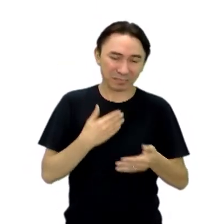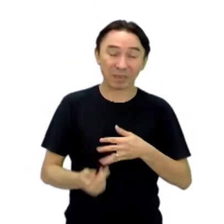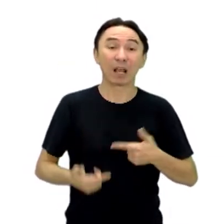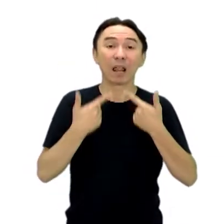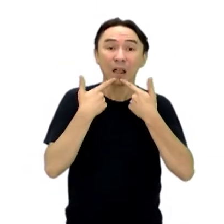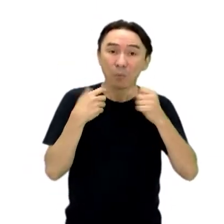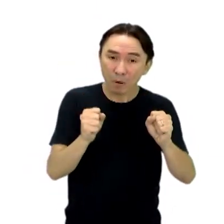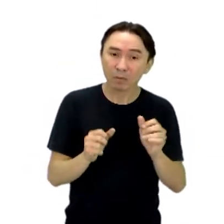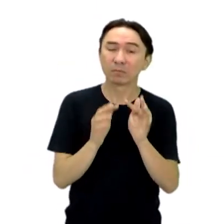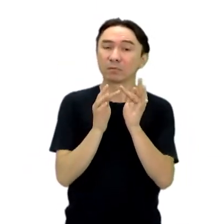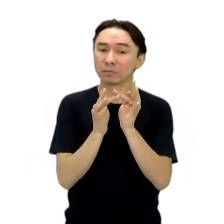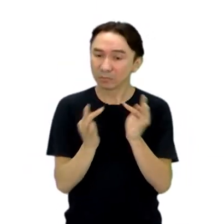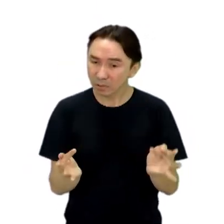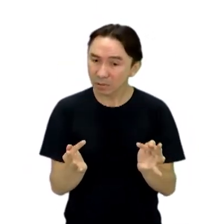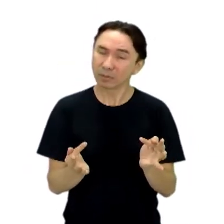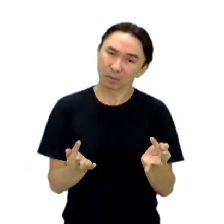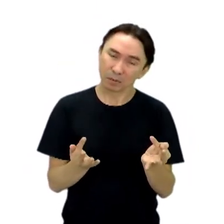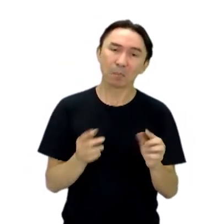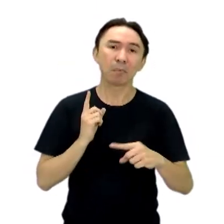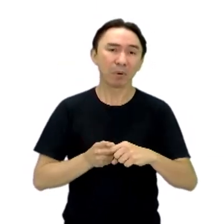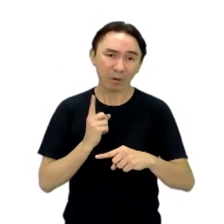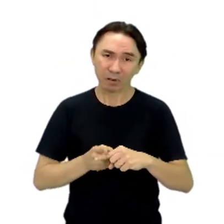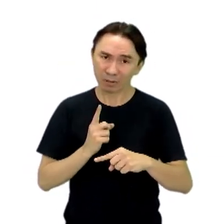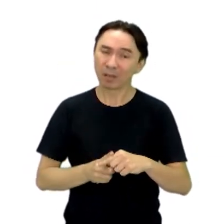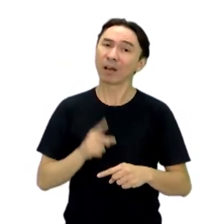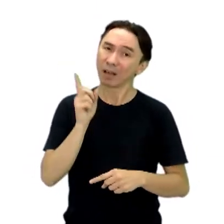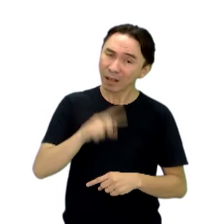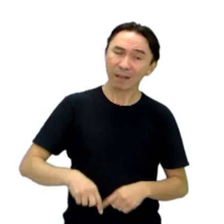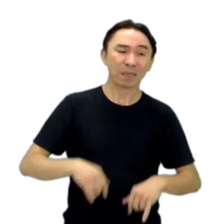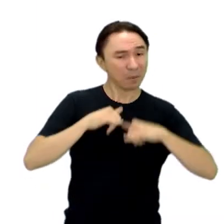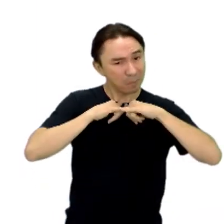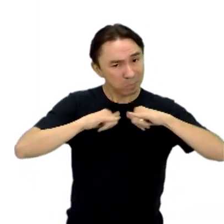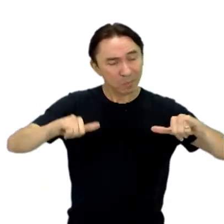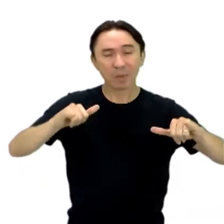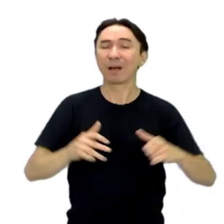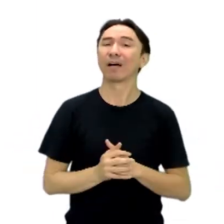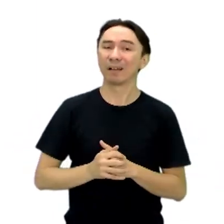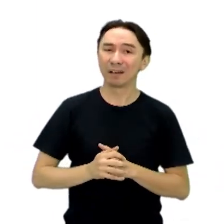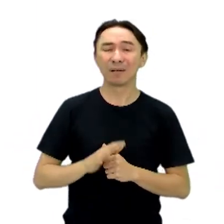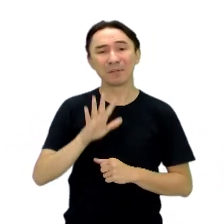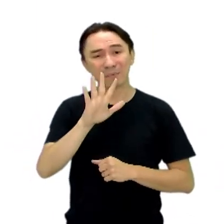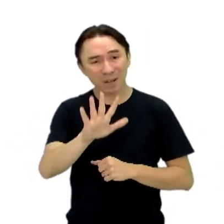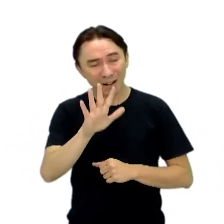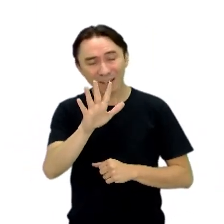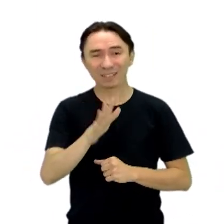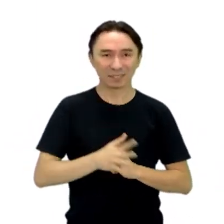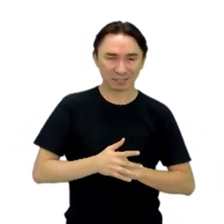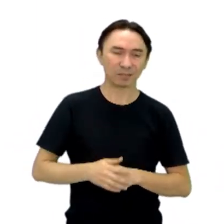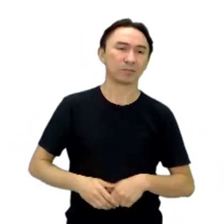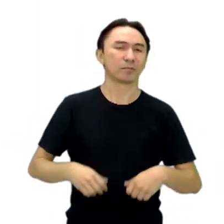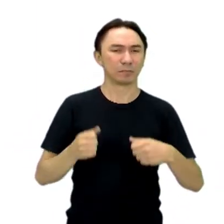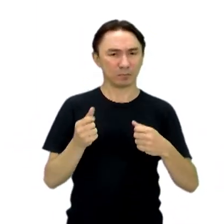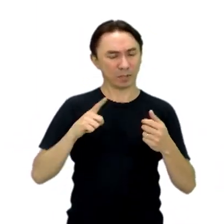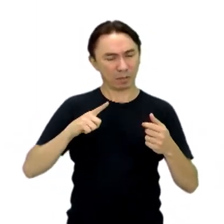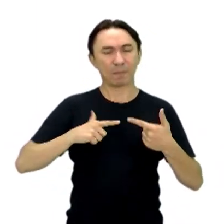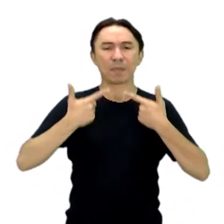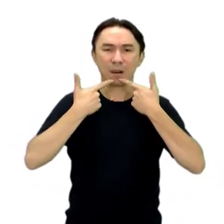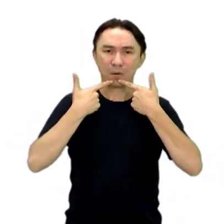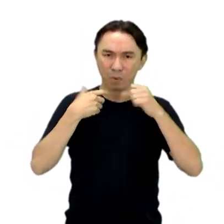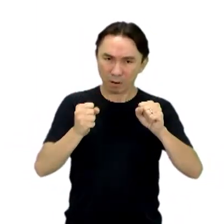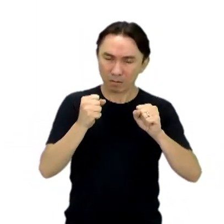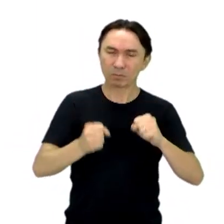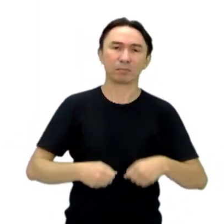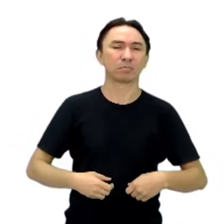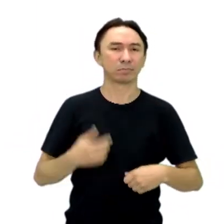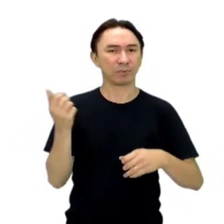afinal, seu principal objetivo é informar. Mas fazem isso de uma forma formal. Usam a linguagem formal,